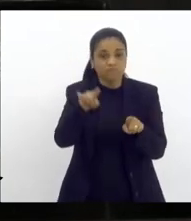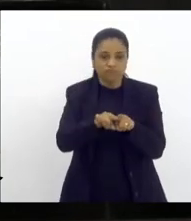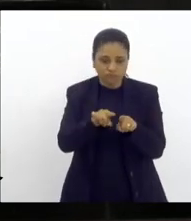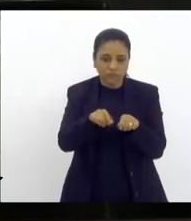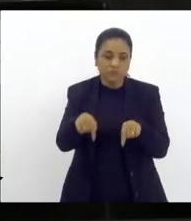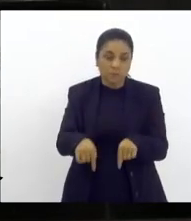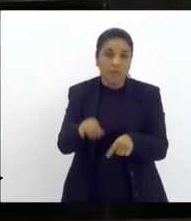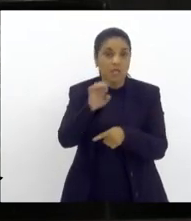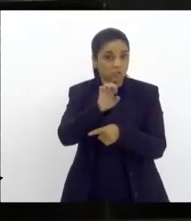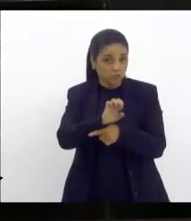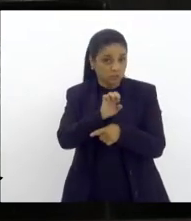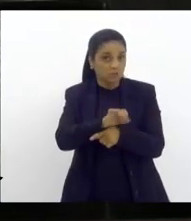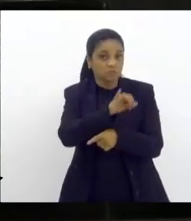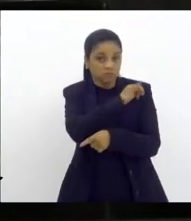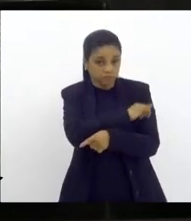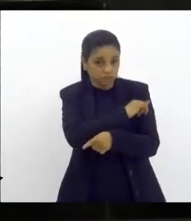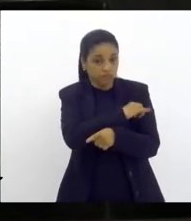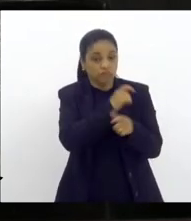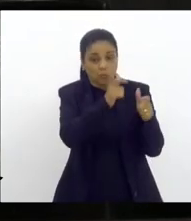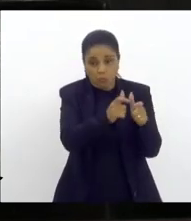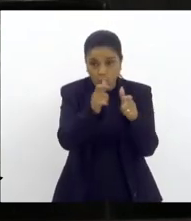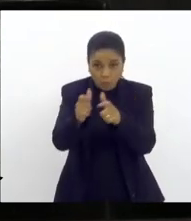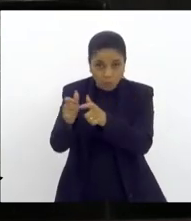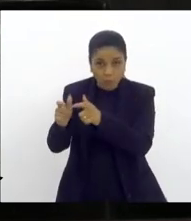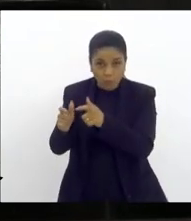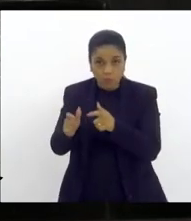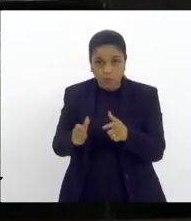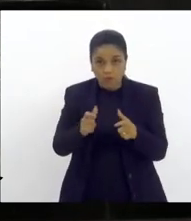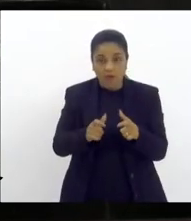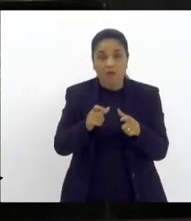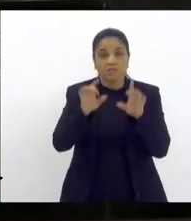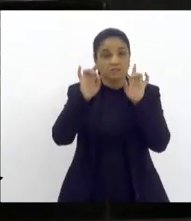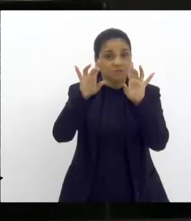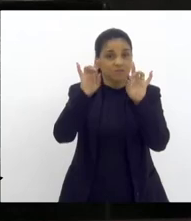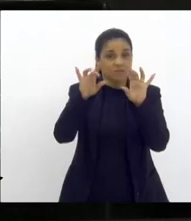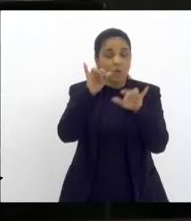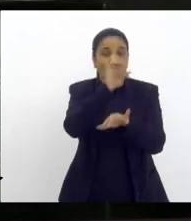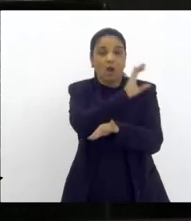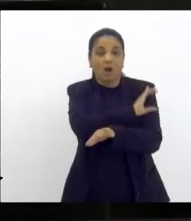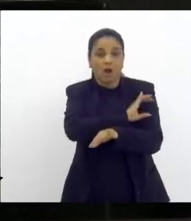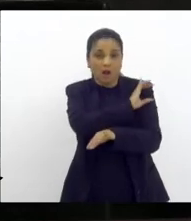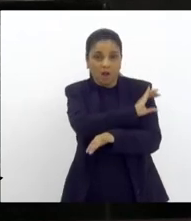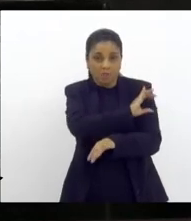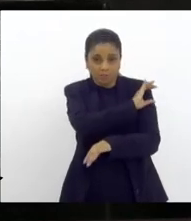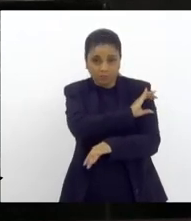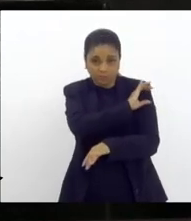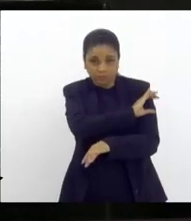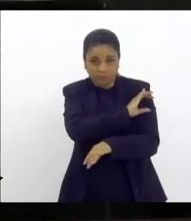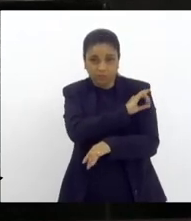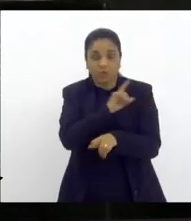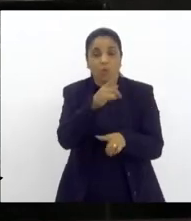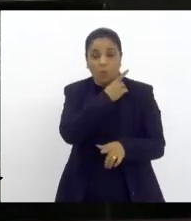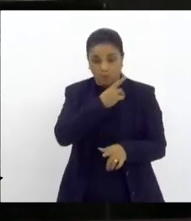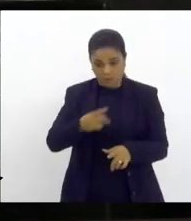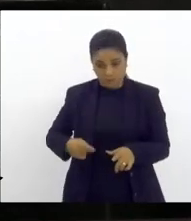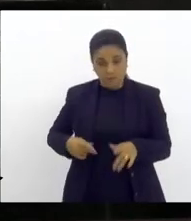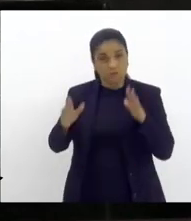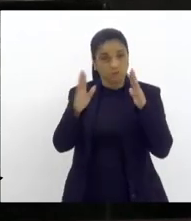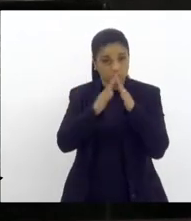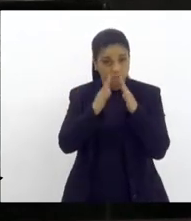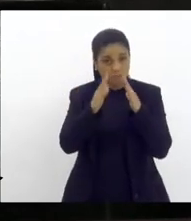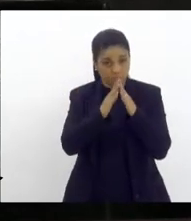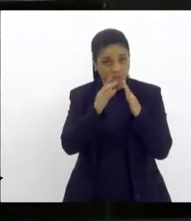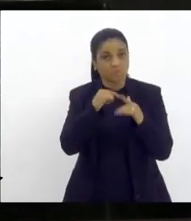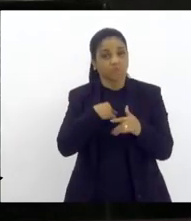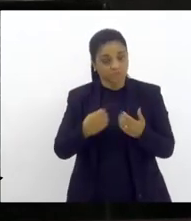Estado do Rio de Janeiro muitos lugares em especial Campos dos Goytacazes da qual o nosso presidente da casa é oriundo